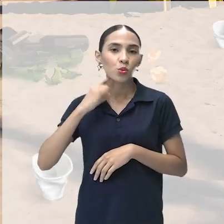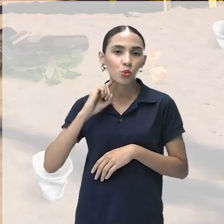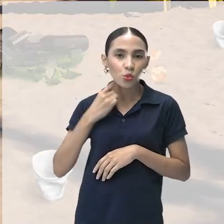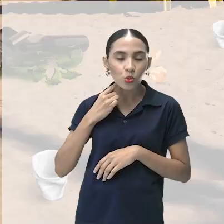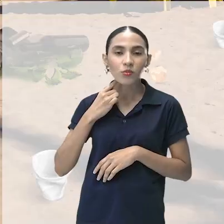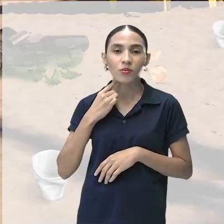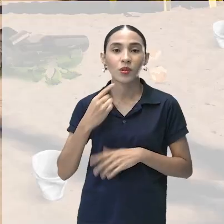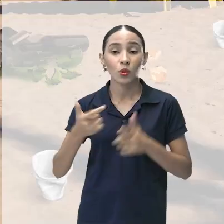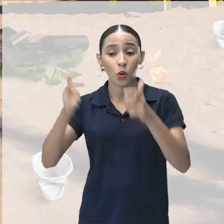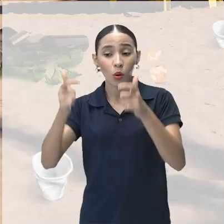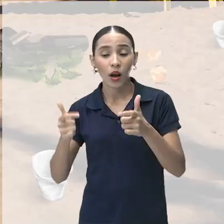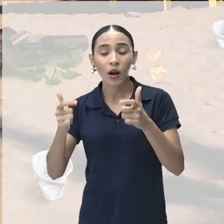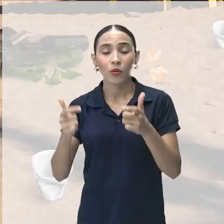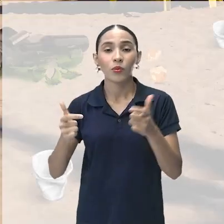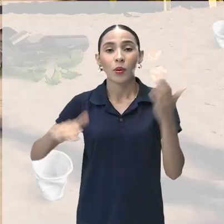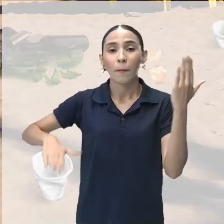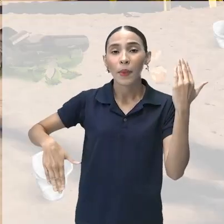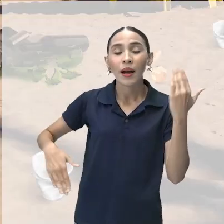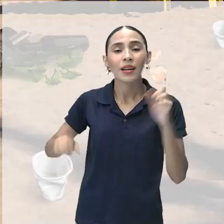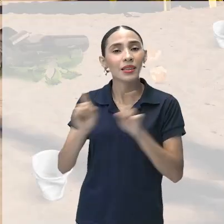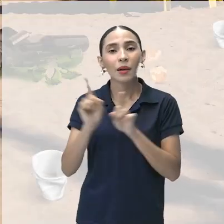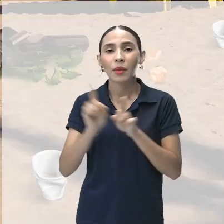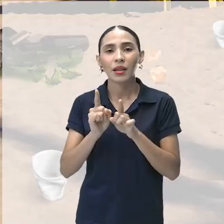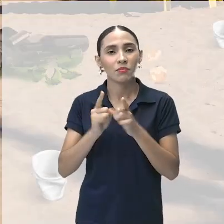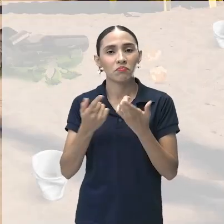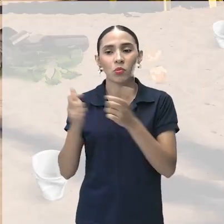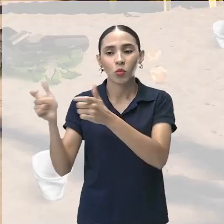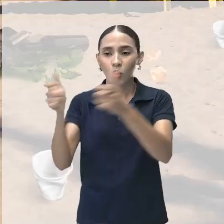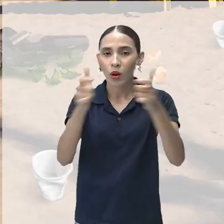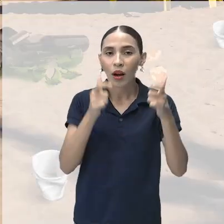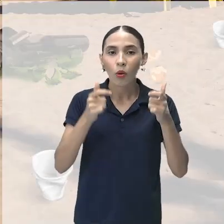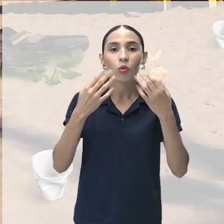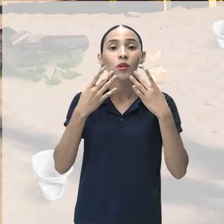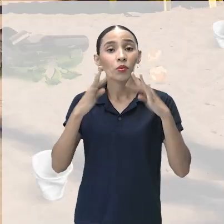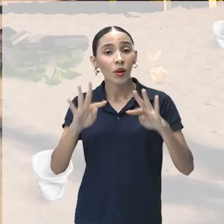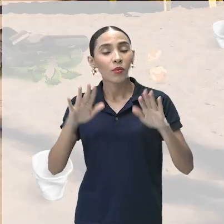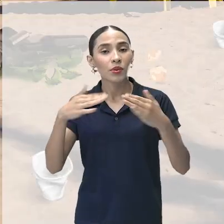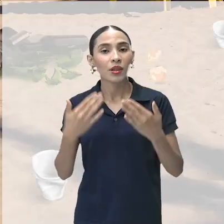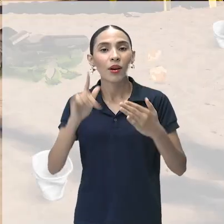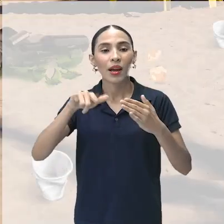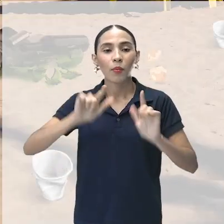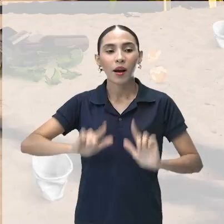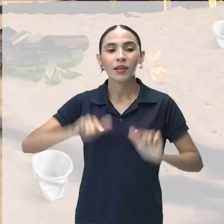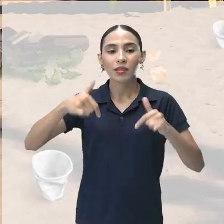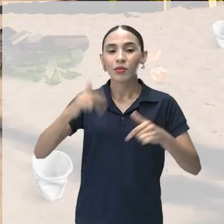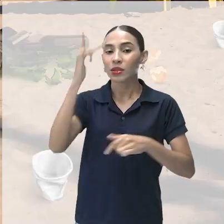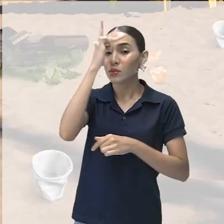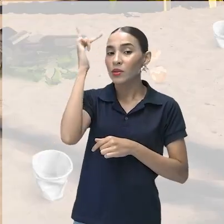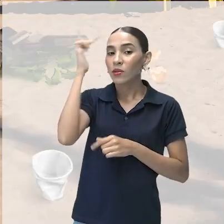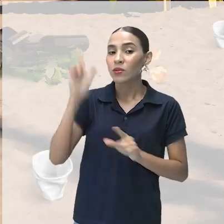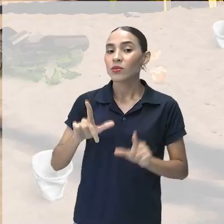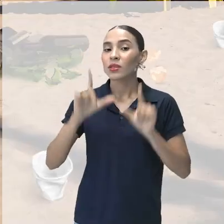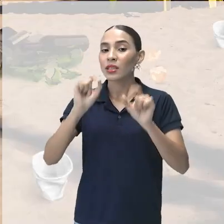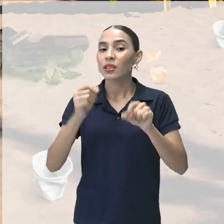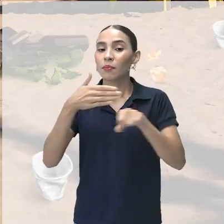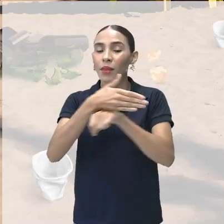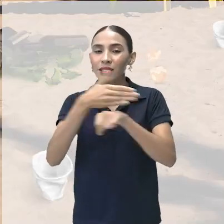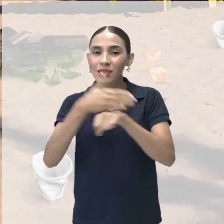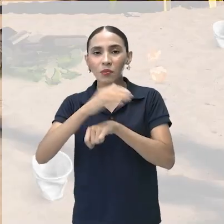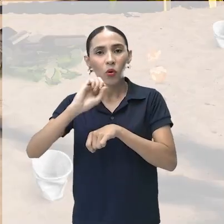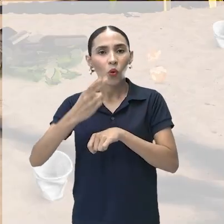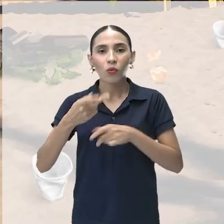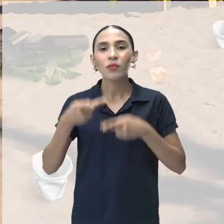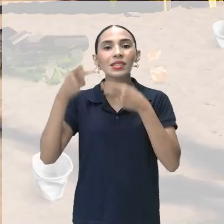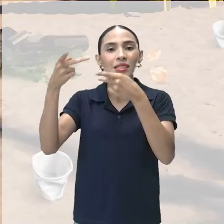nesse local, como a praia, bem como outros locais naturais. Então, é um resultado das pessoas que frequentam